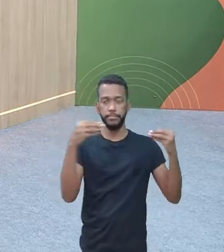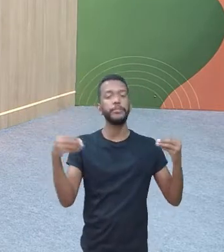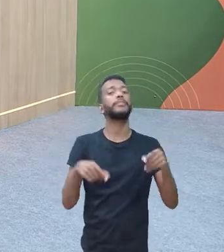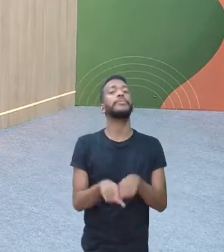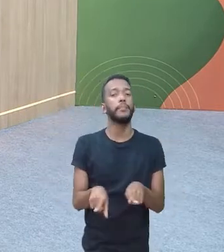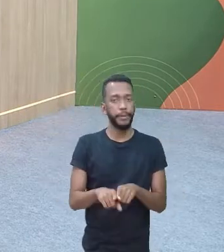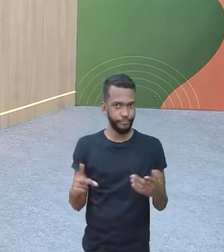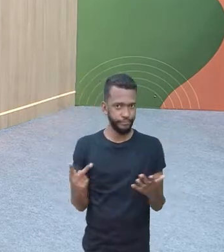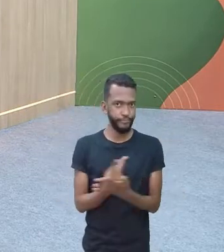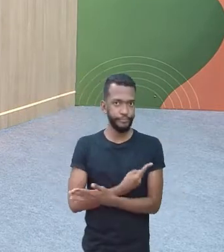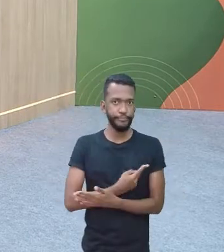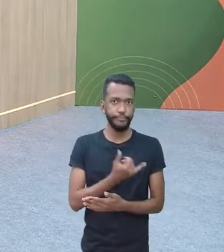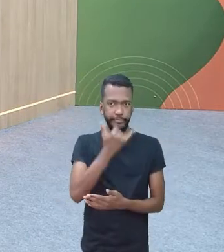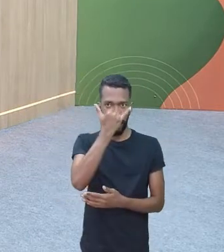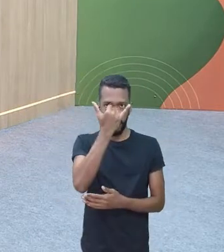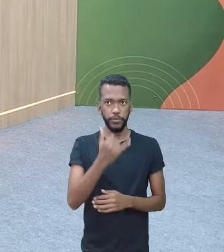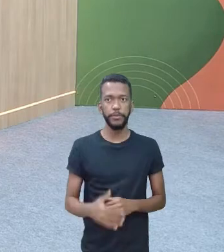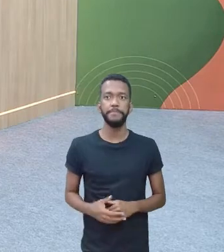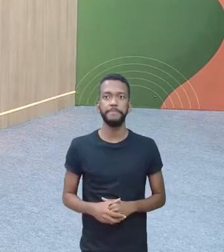falta, certo?